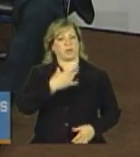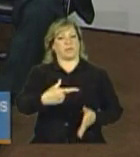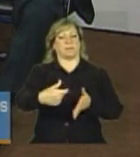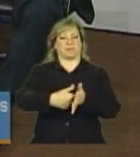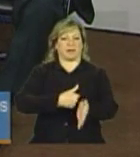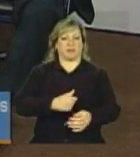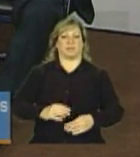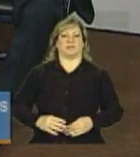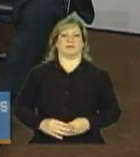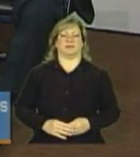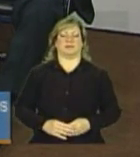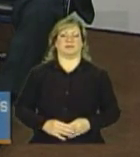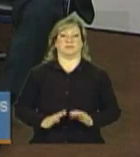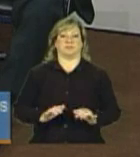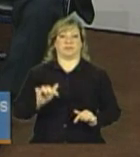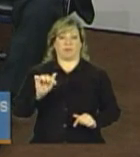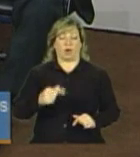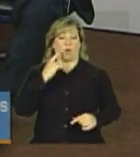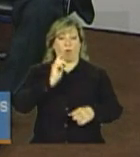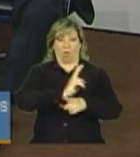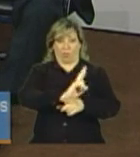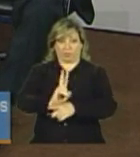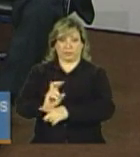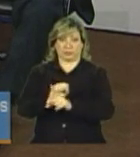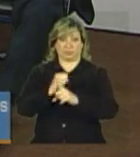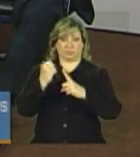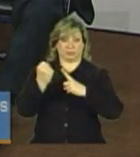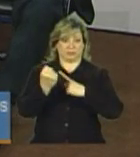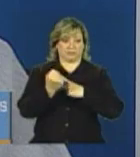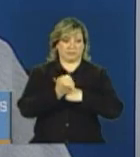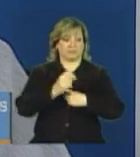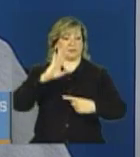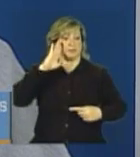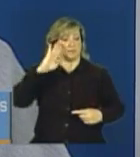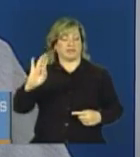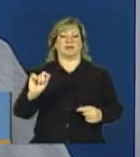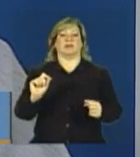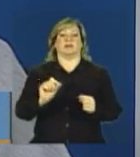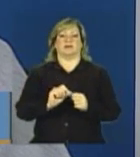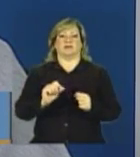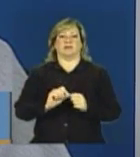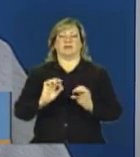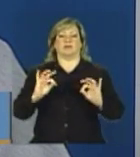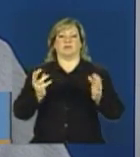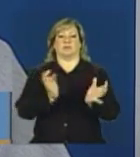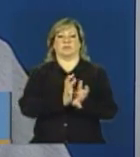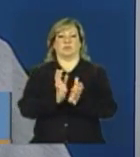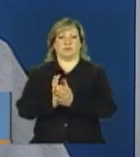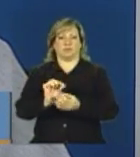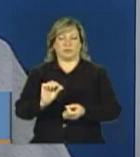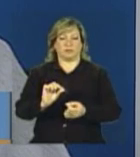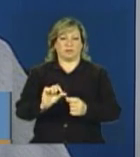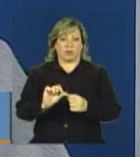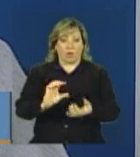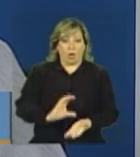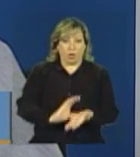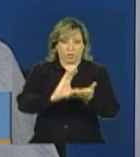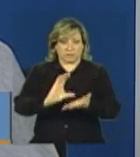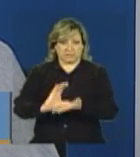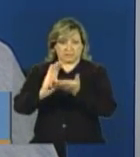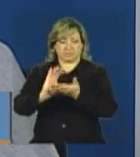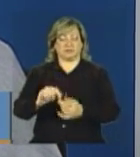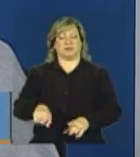né? O controle social é preferencialmente feito por meio da instituição de conselhos, né? Porque é a forma